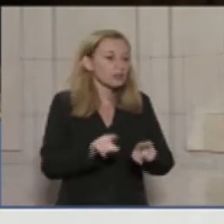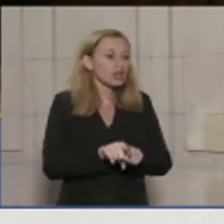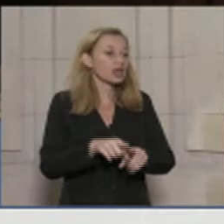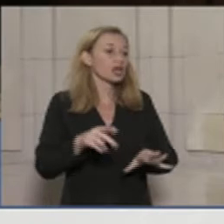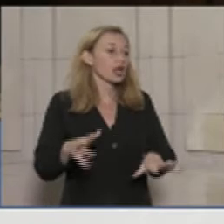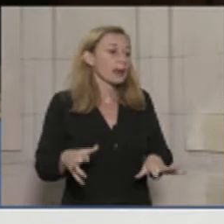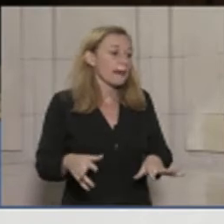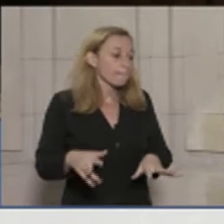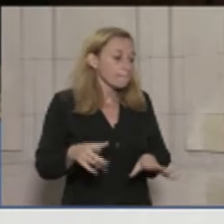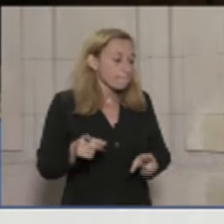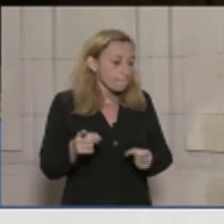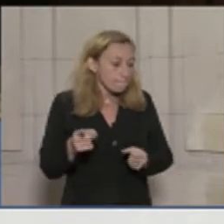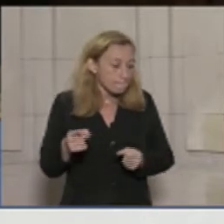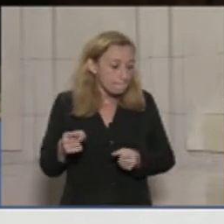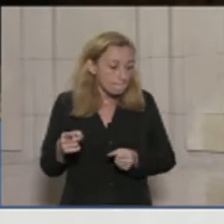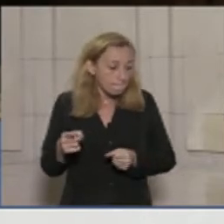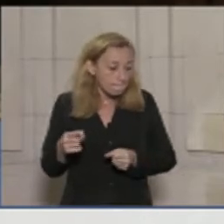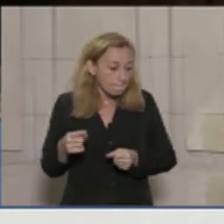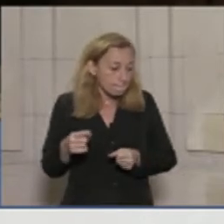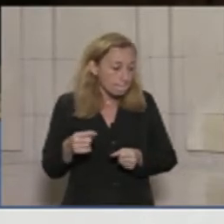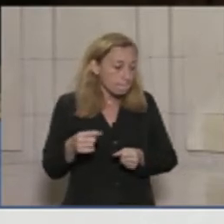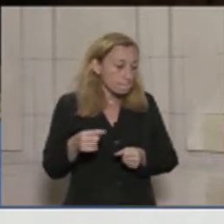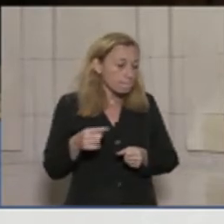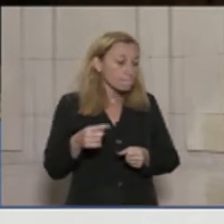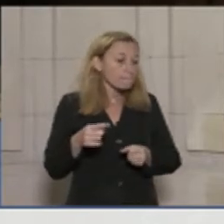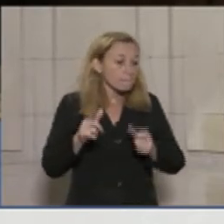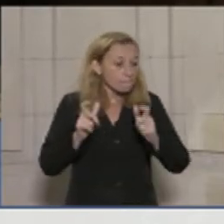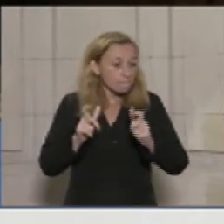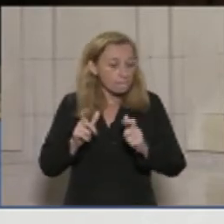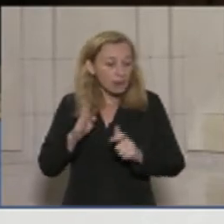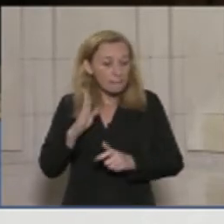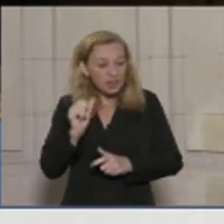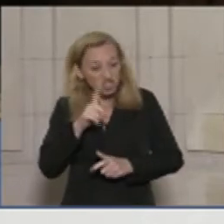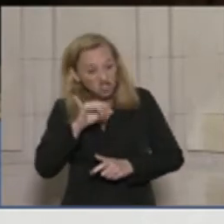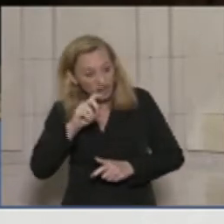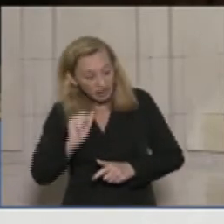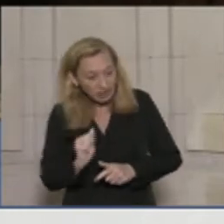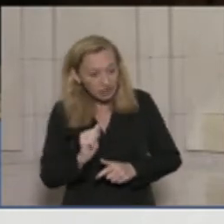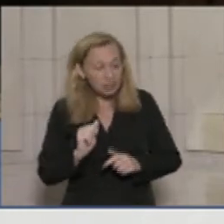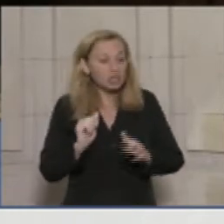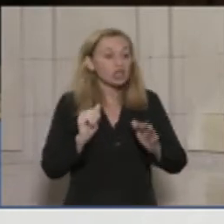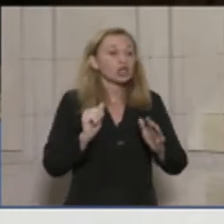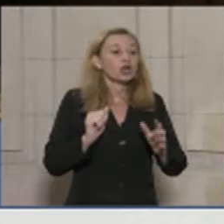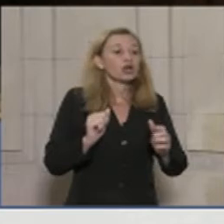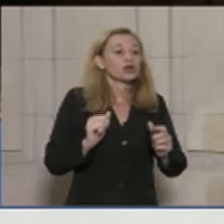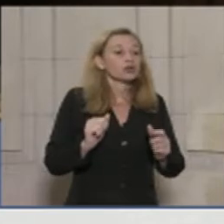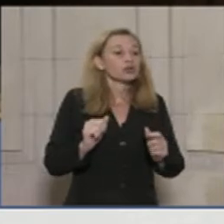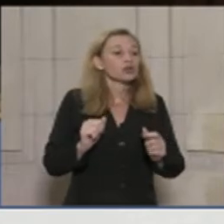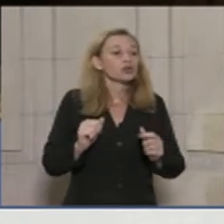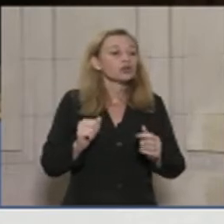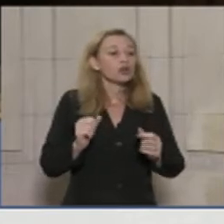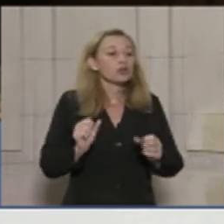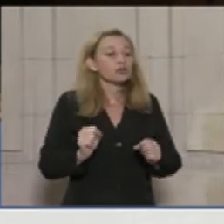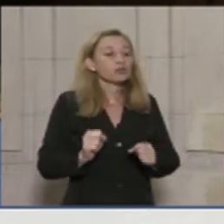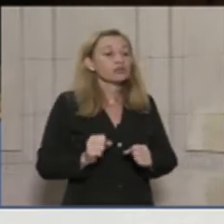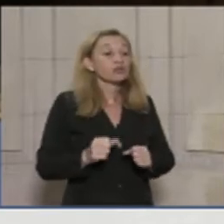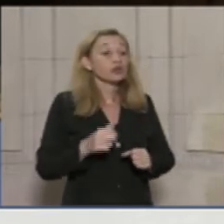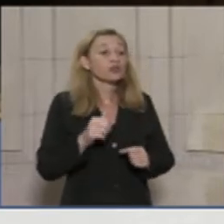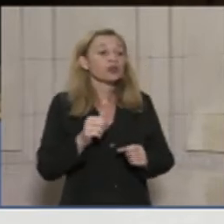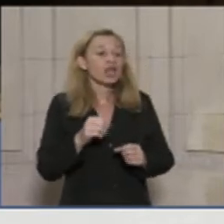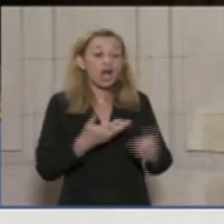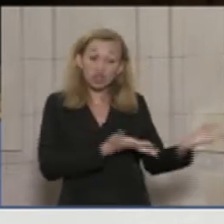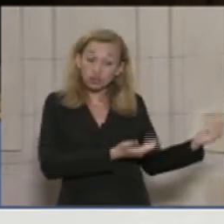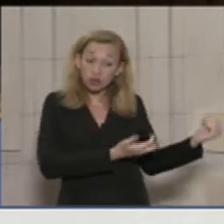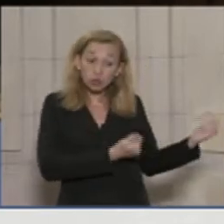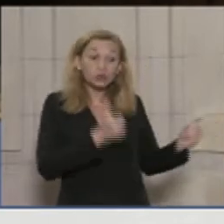colocação de uma das embaixadas sobre o empoderamento da juventude, das meninas,